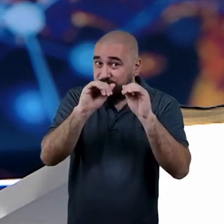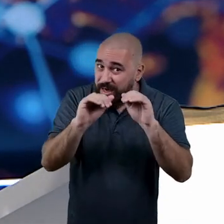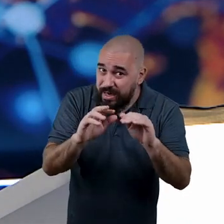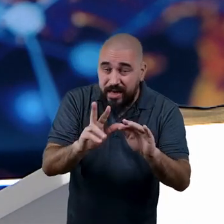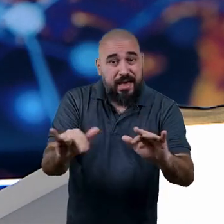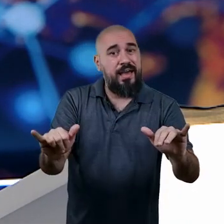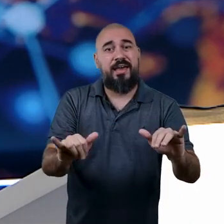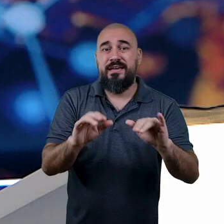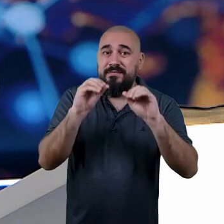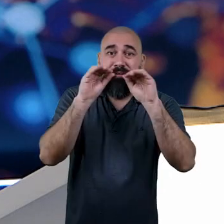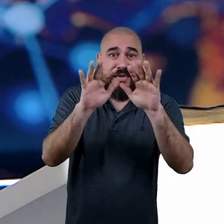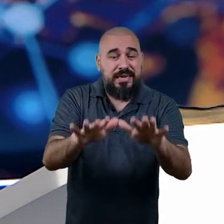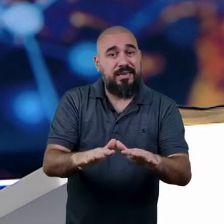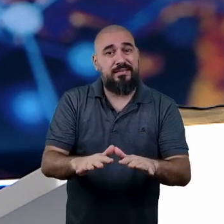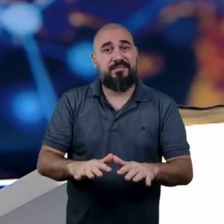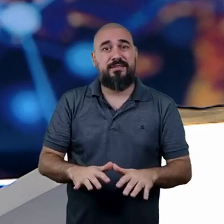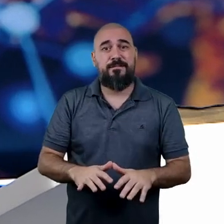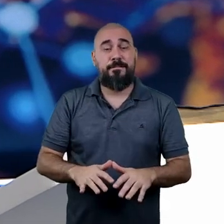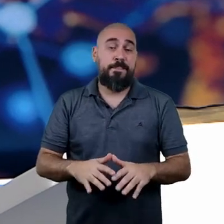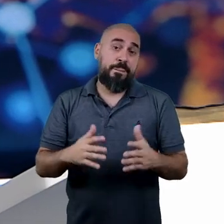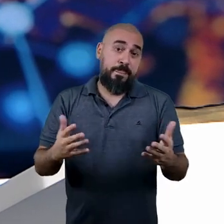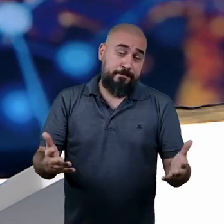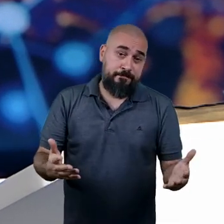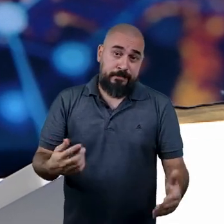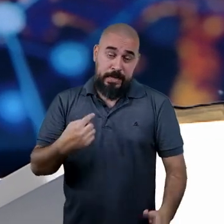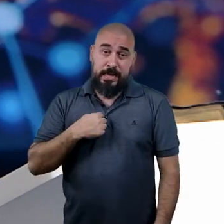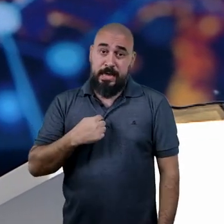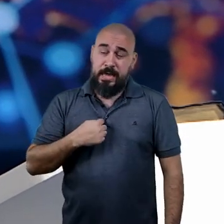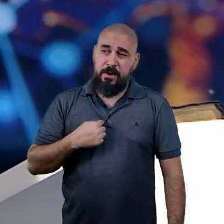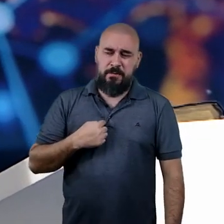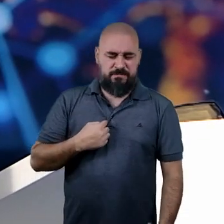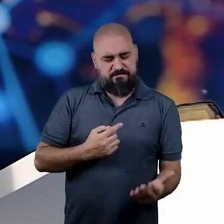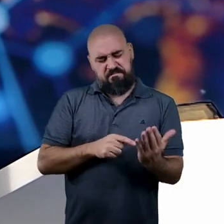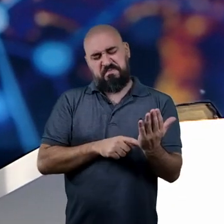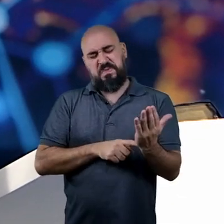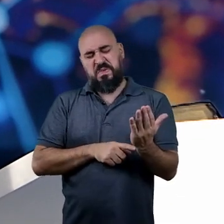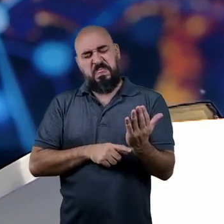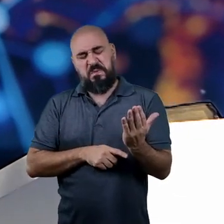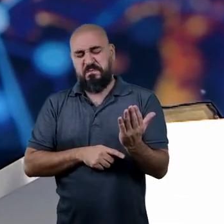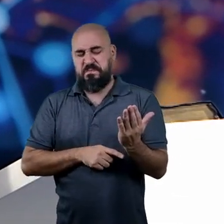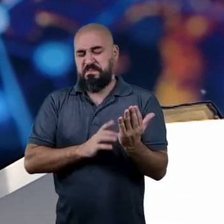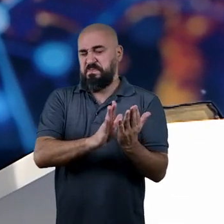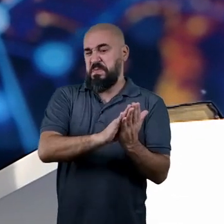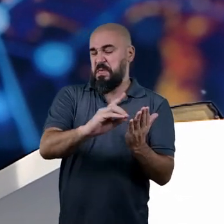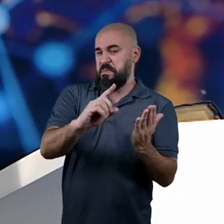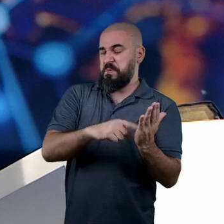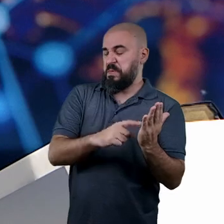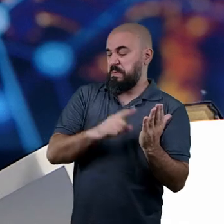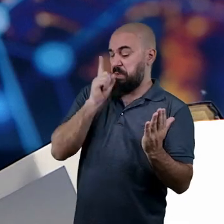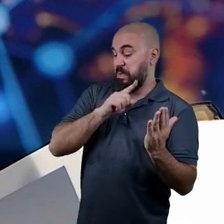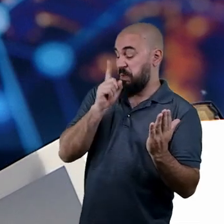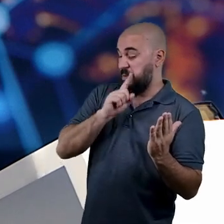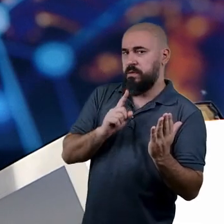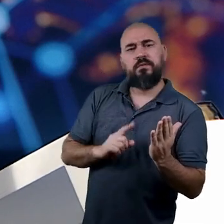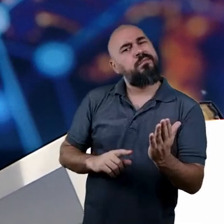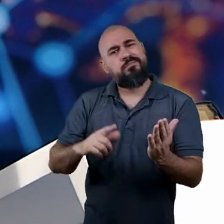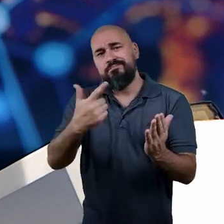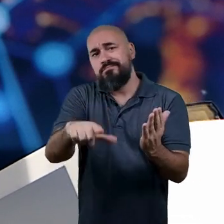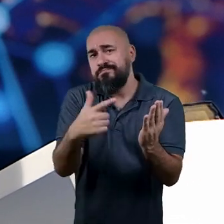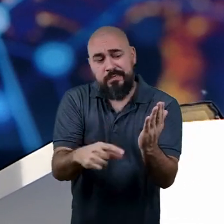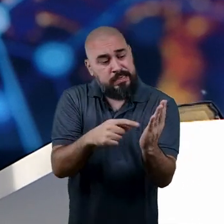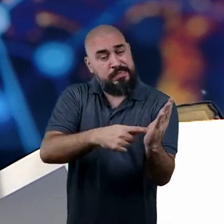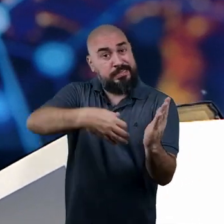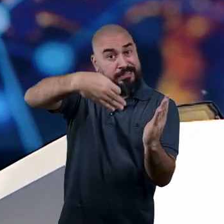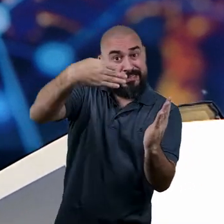não temos nenhuma razão na Bíblia para desconfiar, para duvidar. Ele vai voltar. Aquilo que ele disse que vai